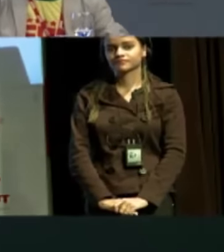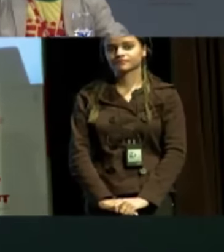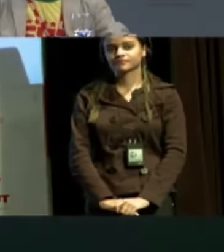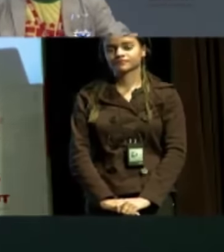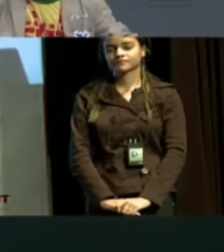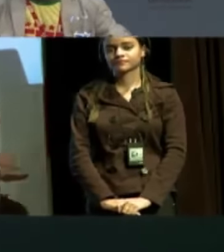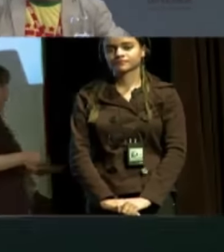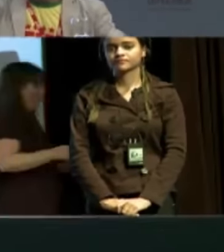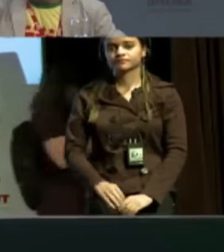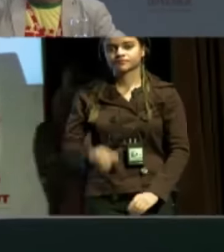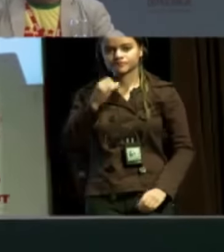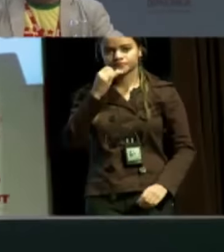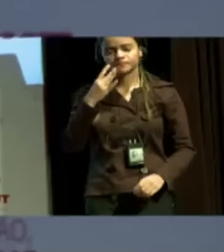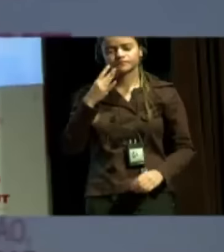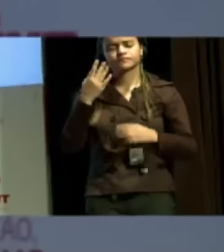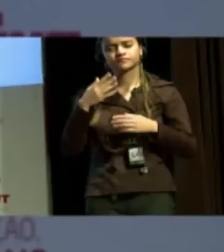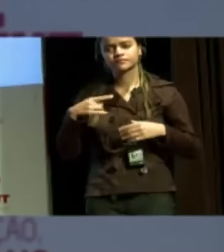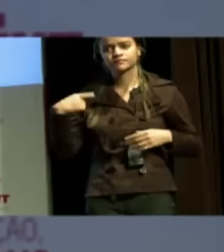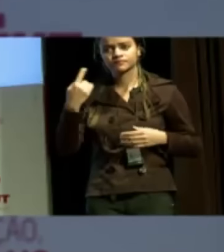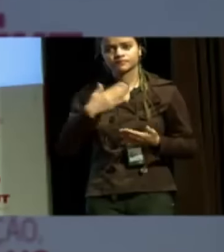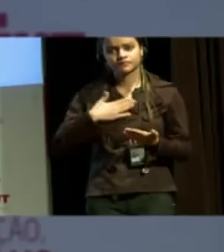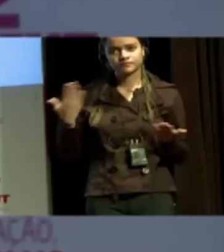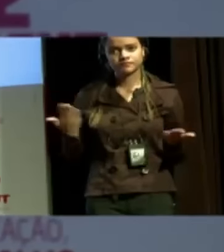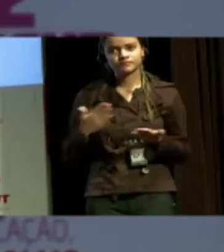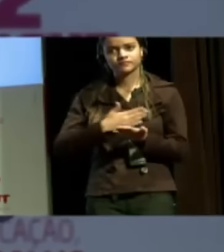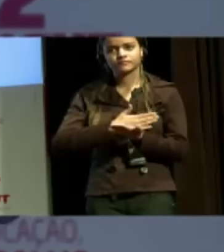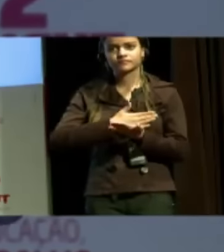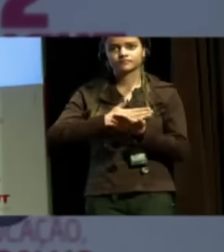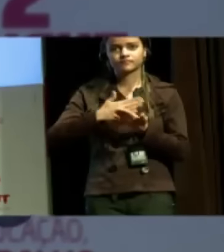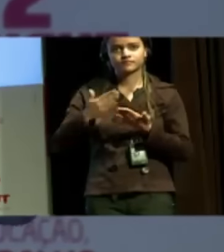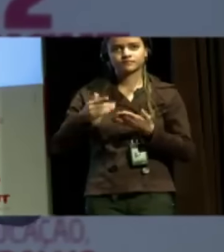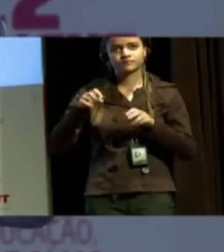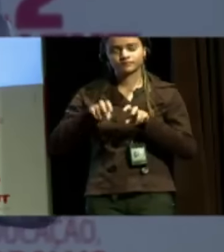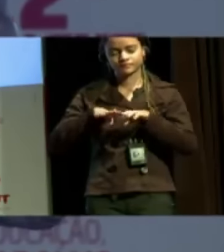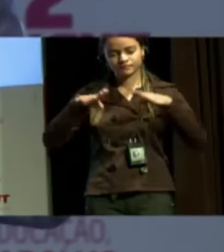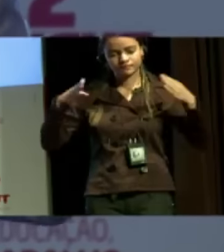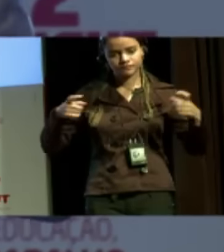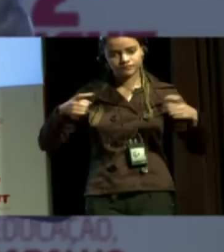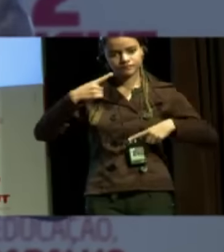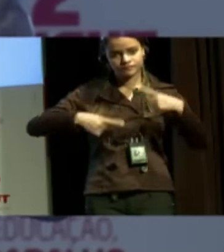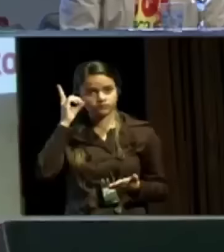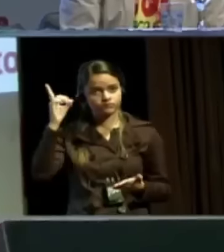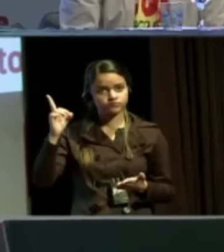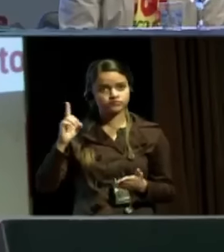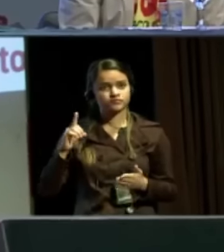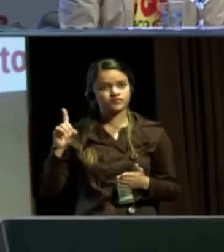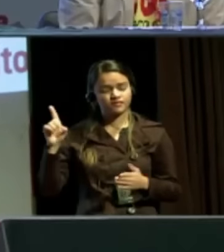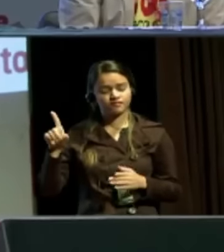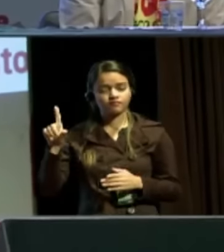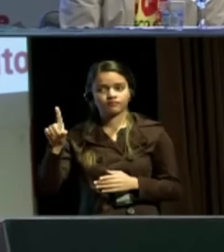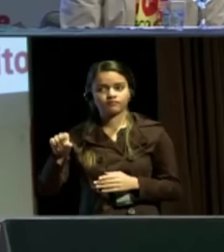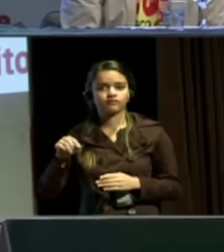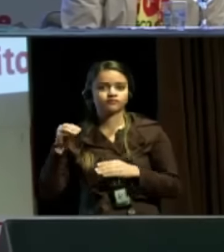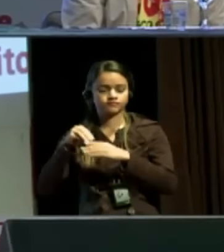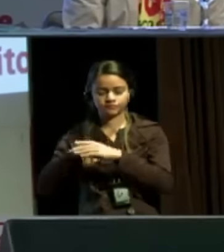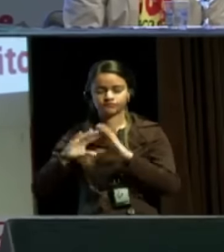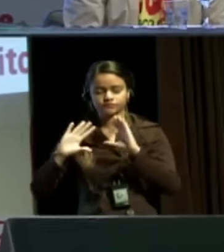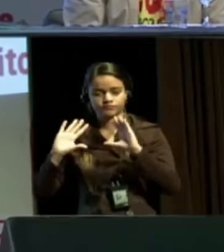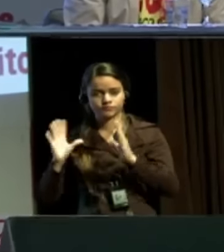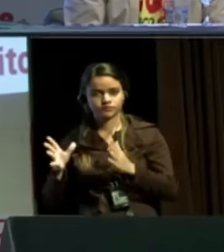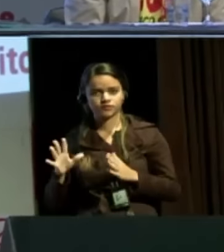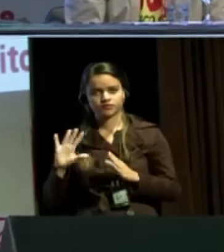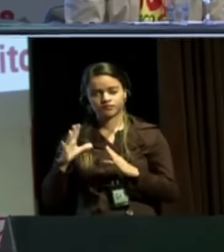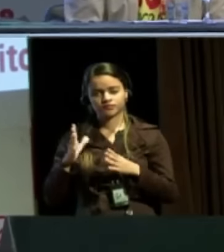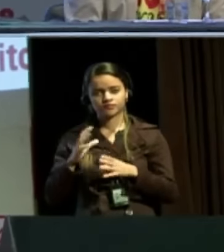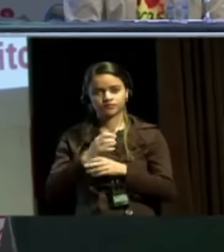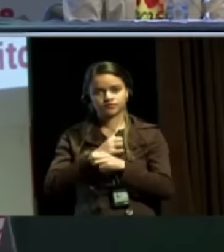criminosos de Israel o atentado terrorista na Turquia que matou 97 pessoas além das tentativas de golpe